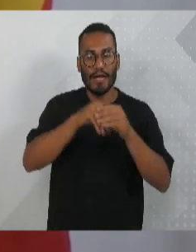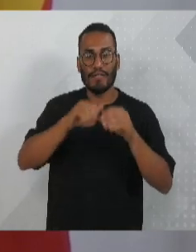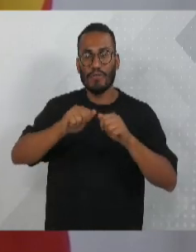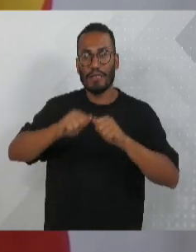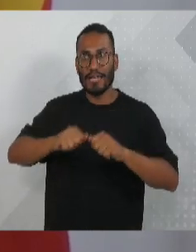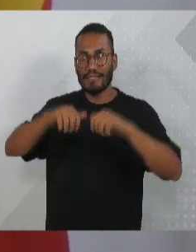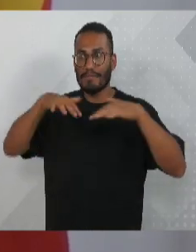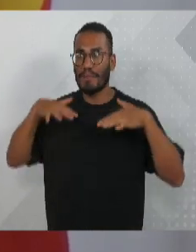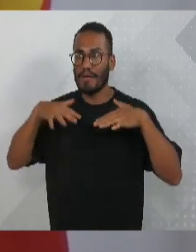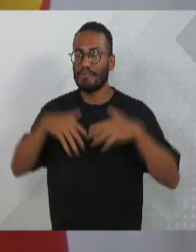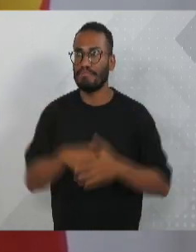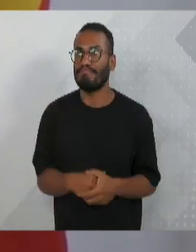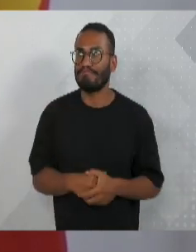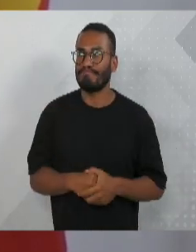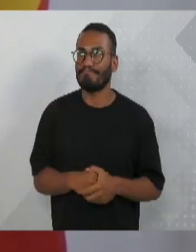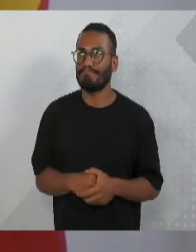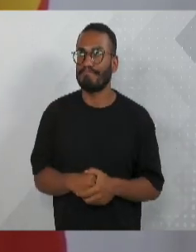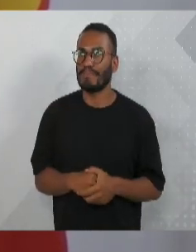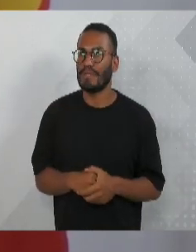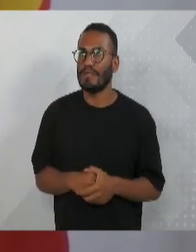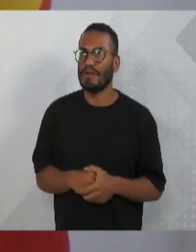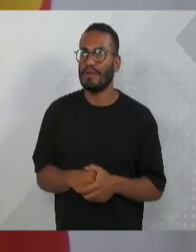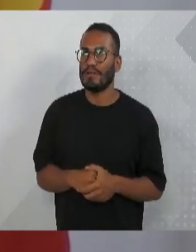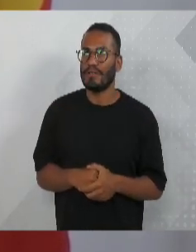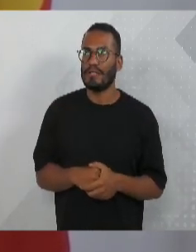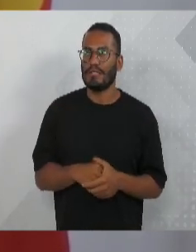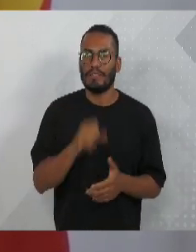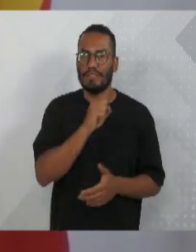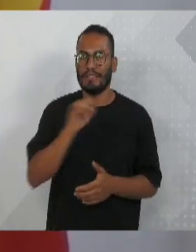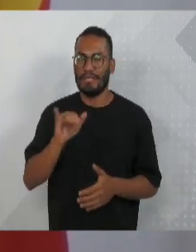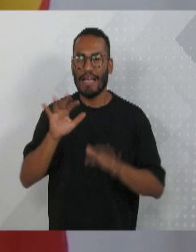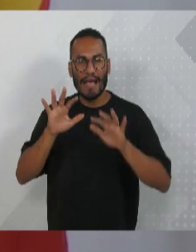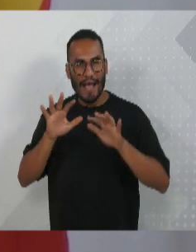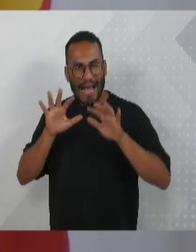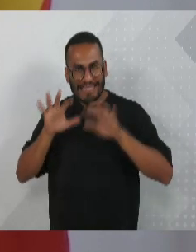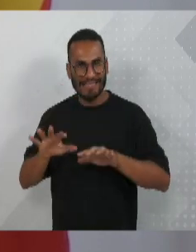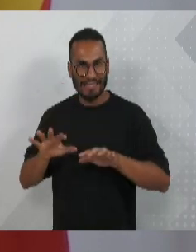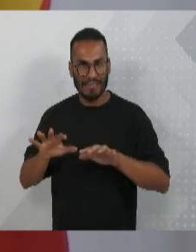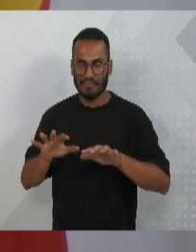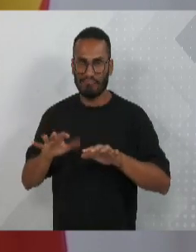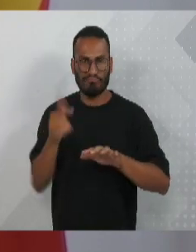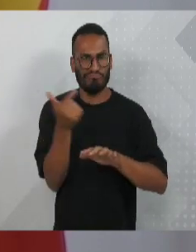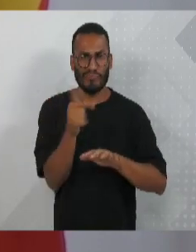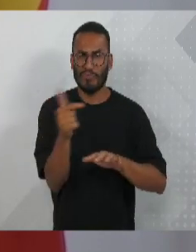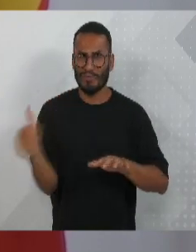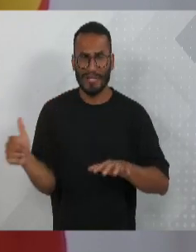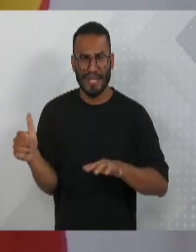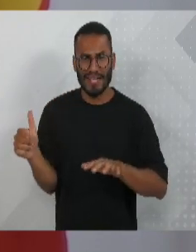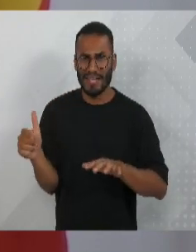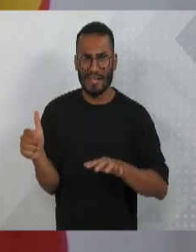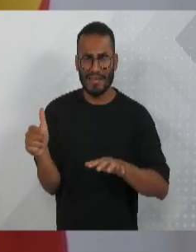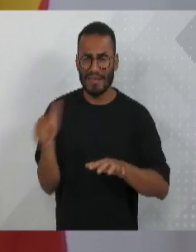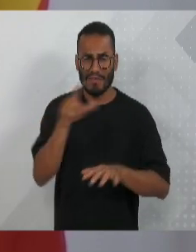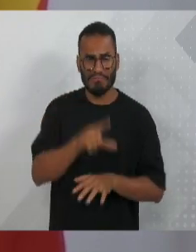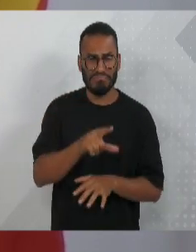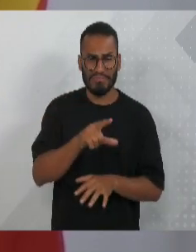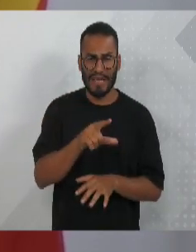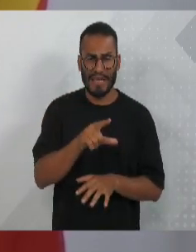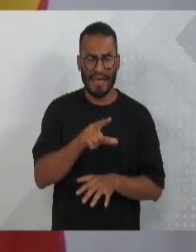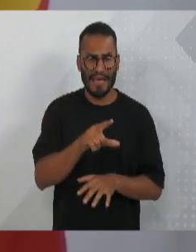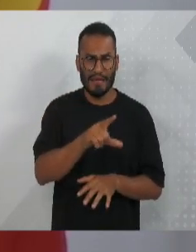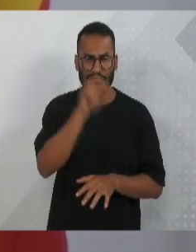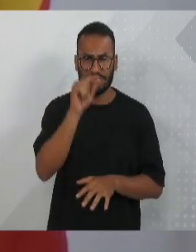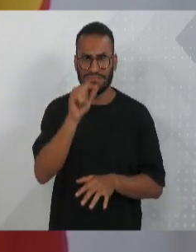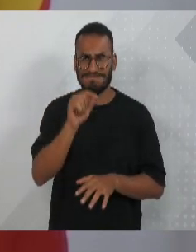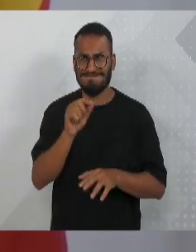assembleia. Paz, meus senhores, se colocar, digamos, dessa forma, não vai ter outra forma, vereador